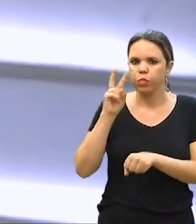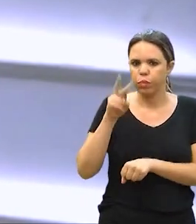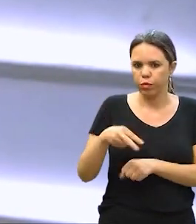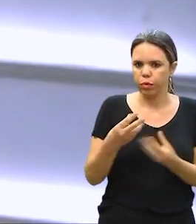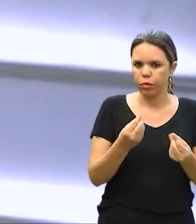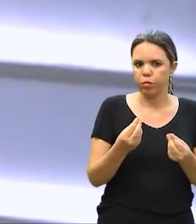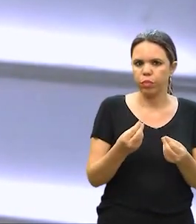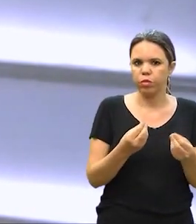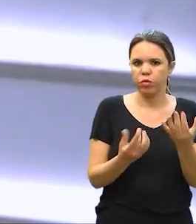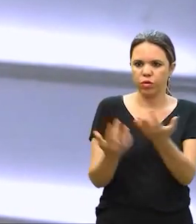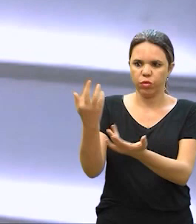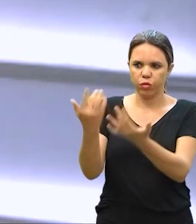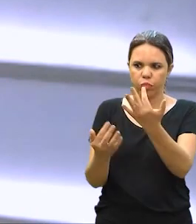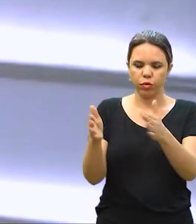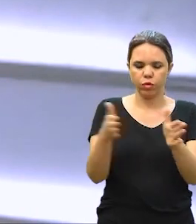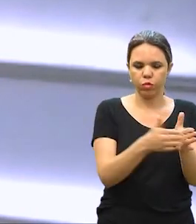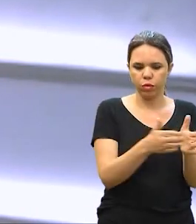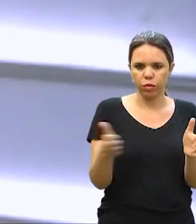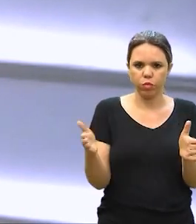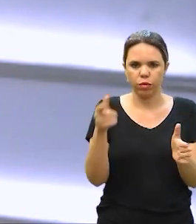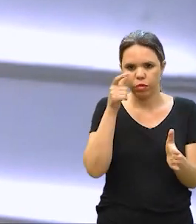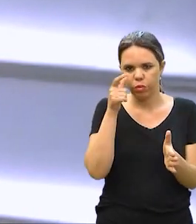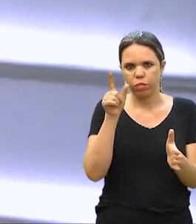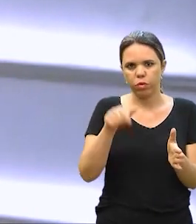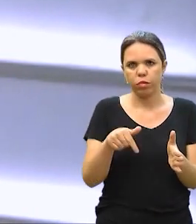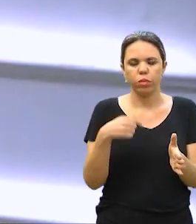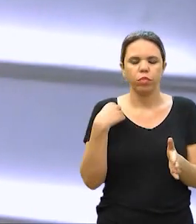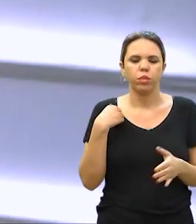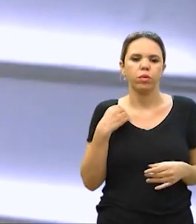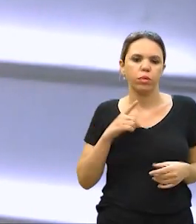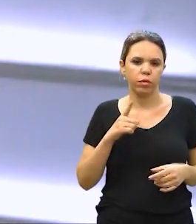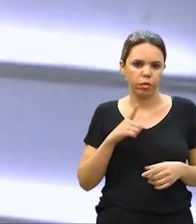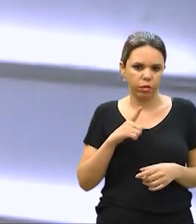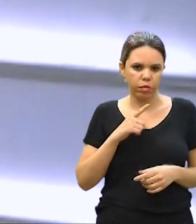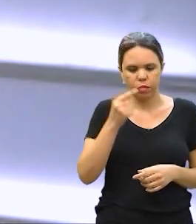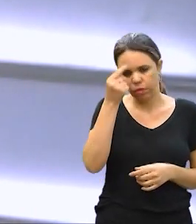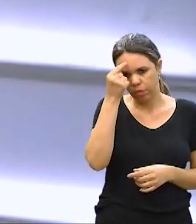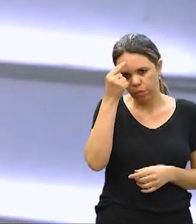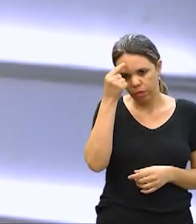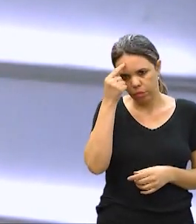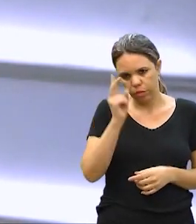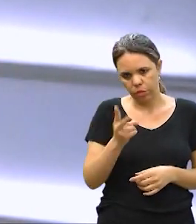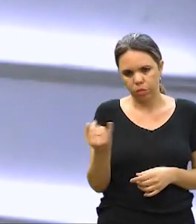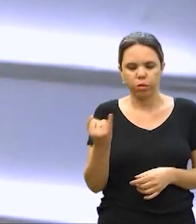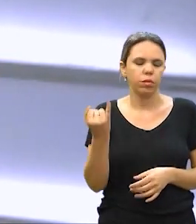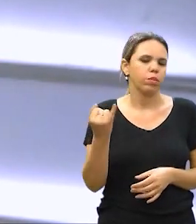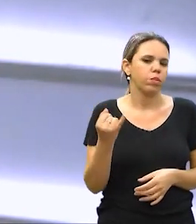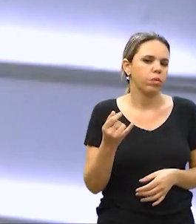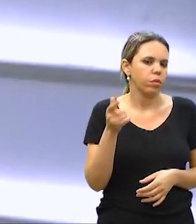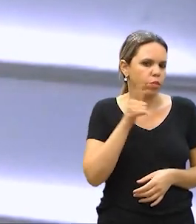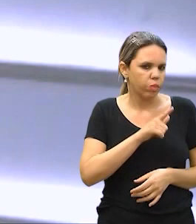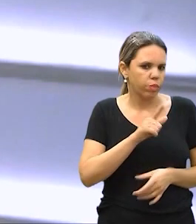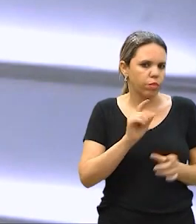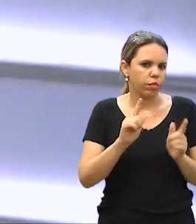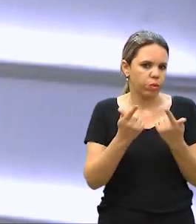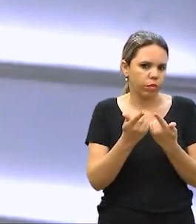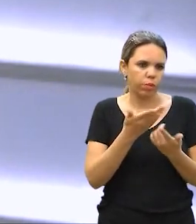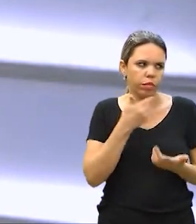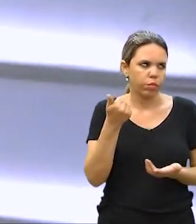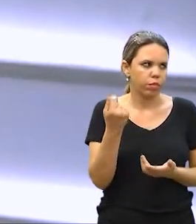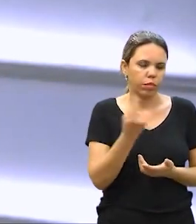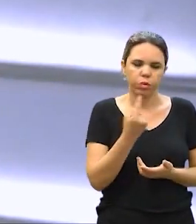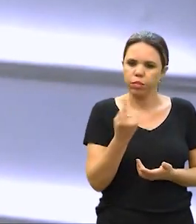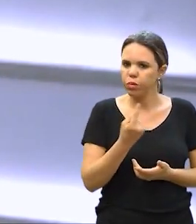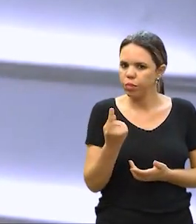muitos focos de incêndio nesse período. Então, assim, ter um pouquinho de consciência é sempre importante para a gente conseguir fazer uma gestão, porque